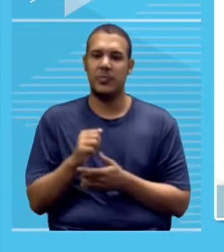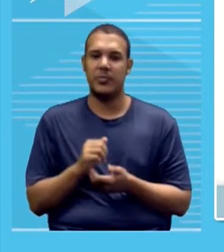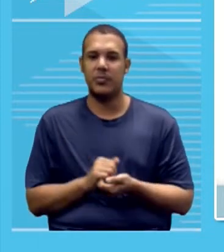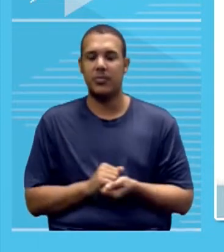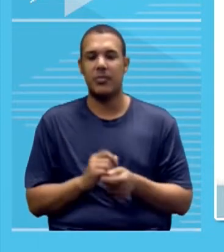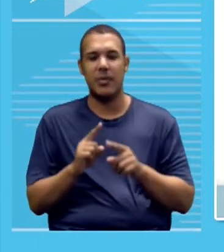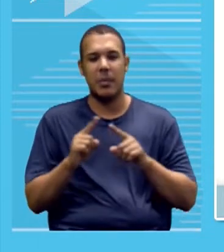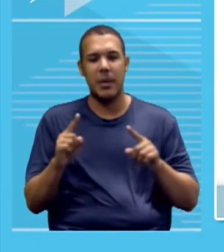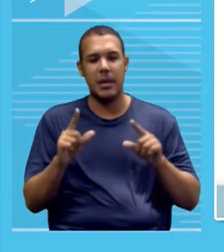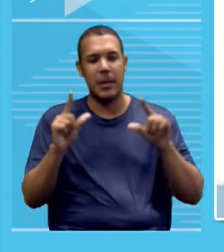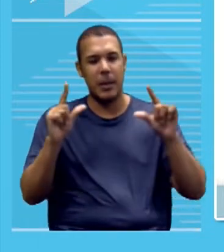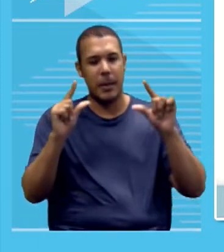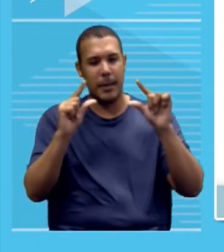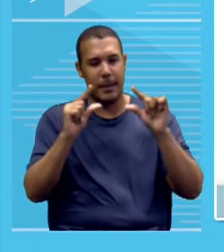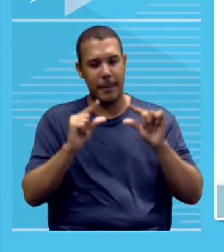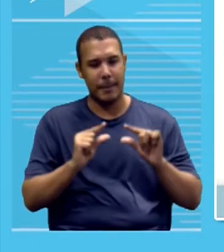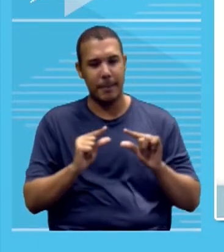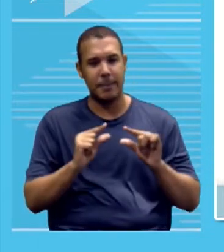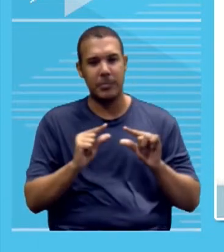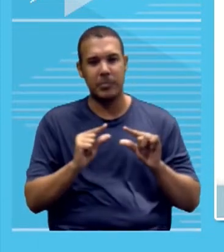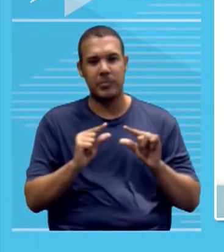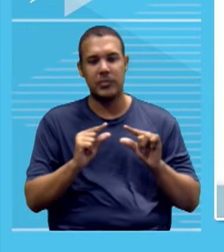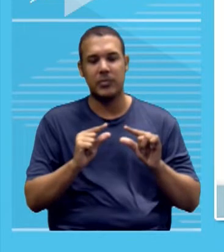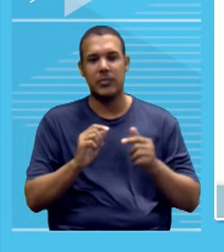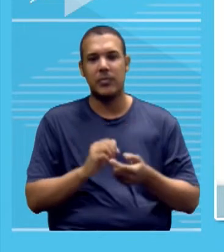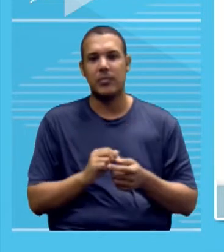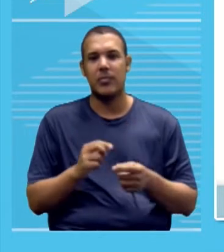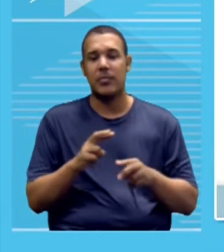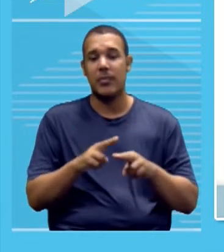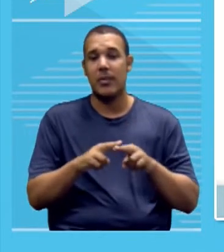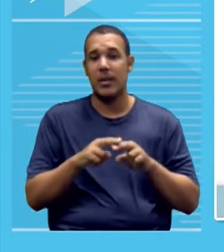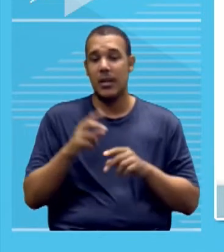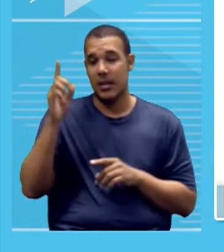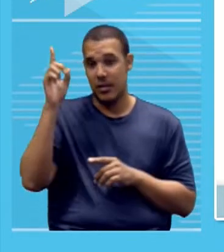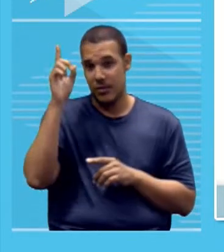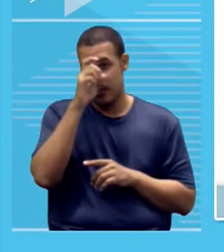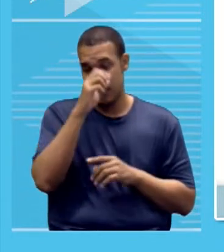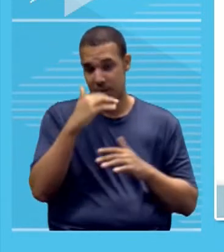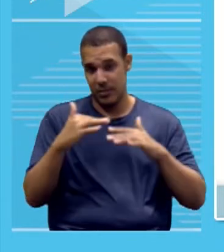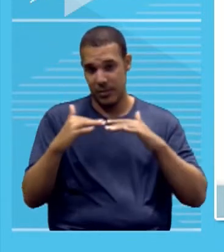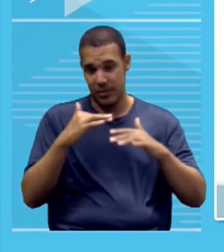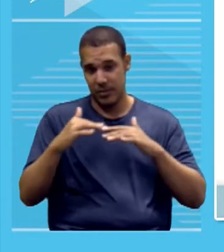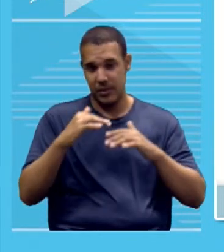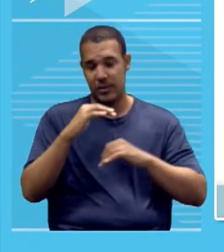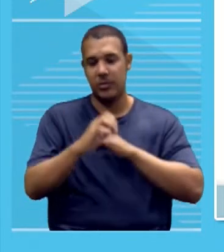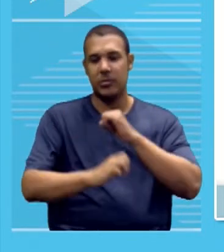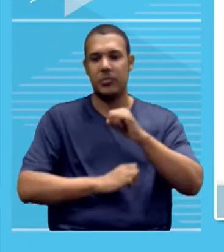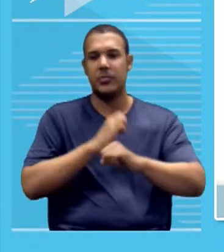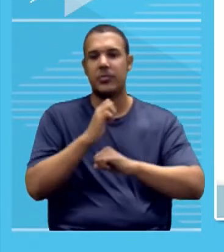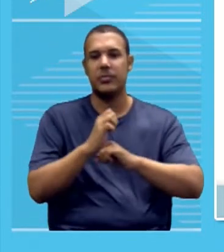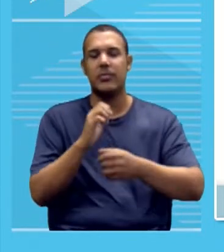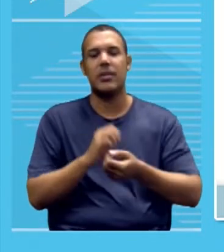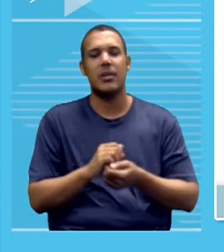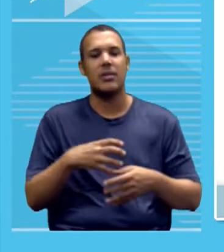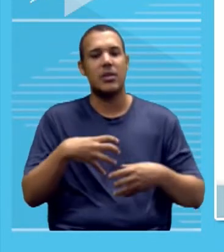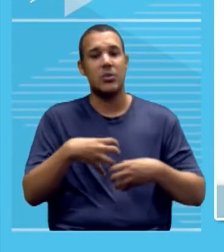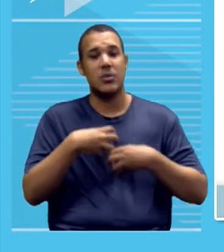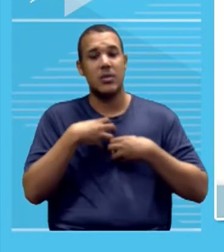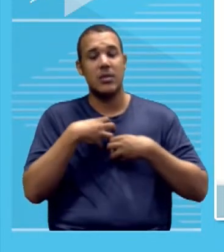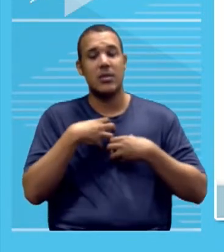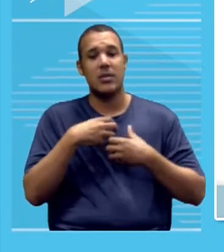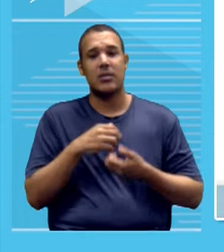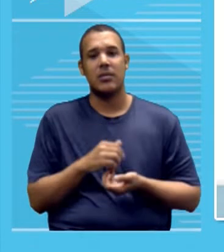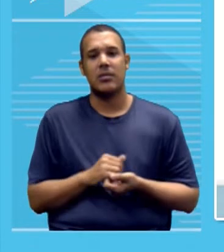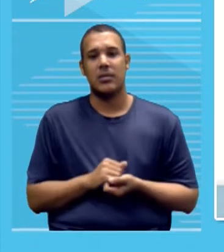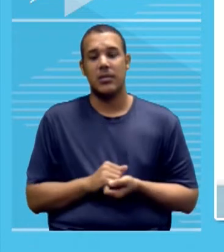nível tão baixo, por causa dessa dificuldade de movimentação dos elétrons, que você não chega a sentir. Então não é que